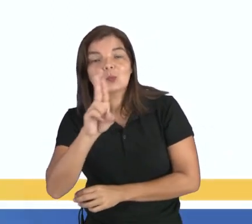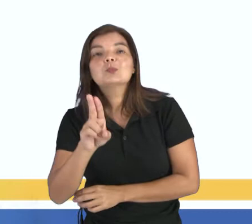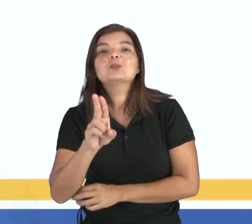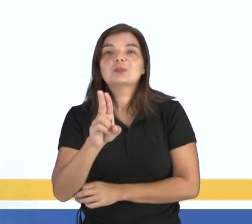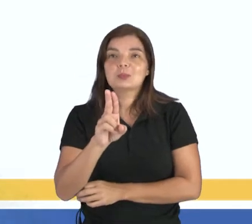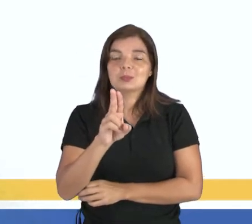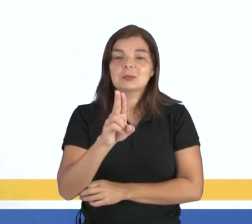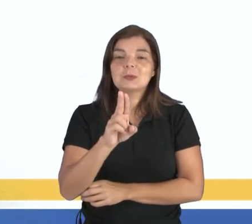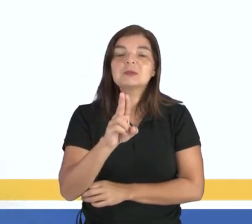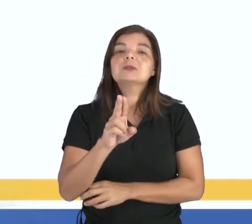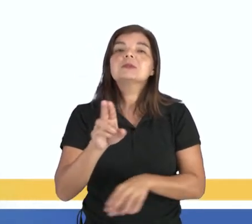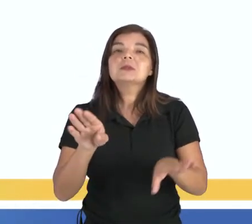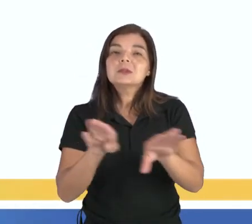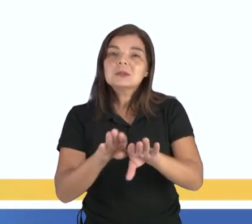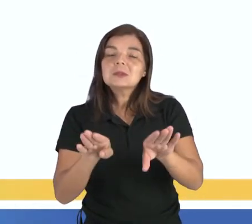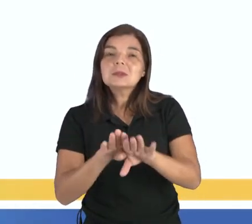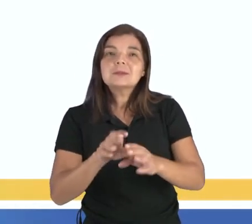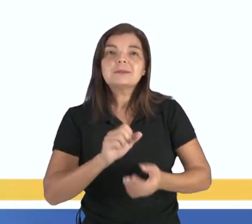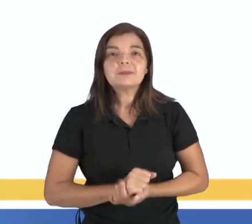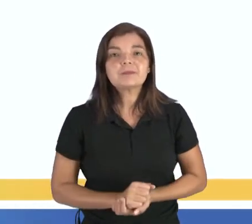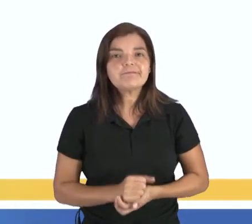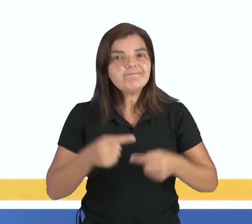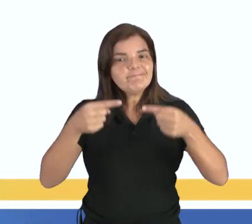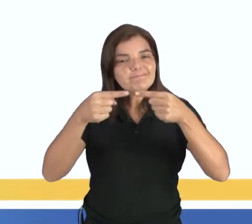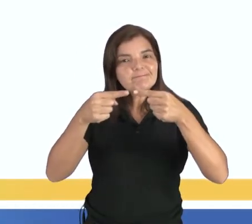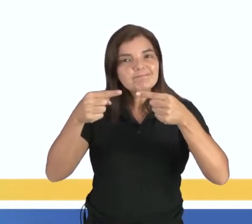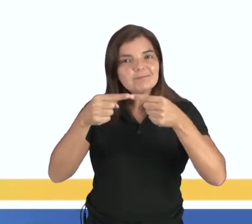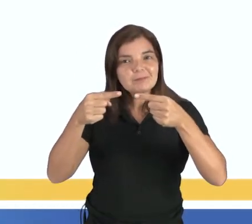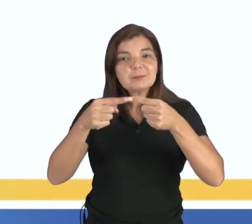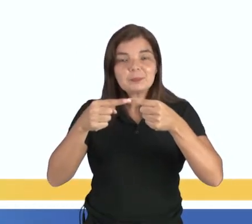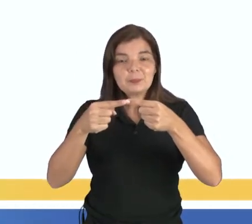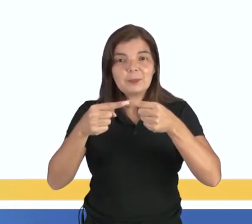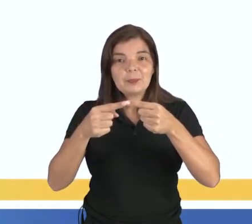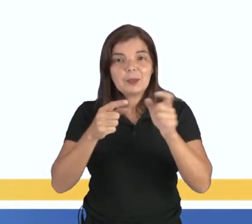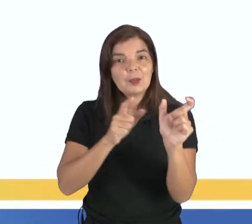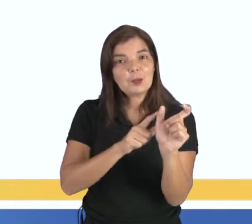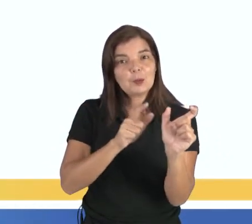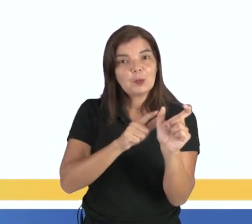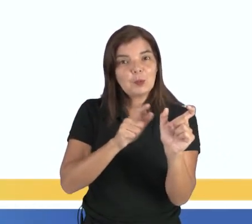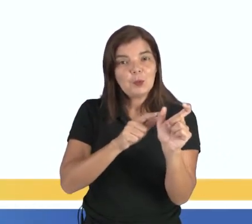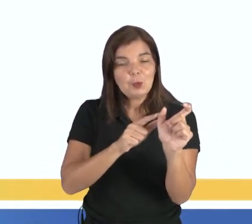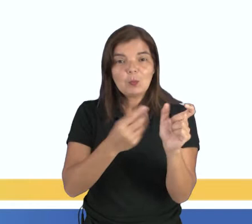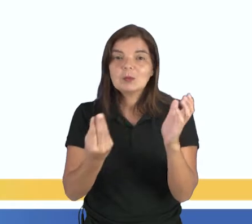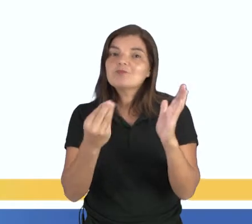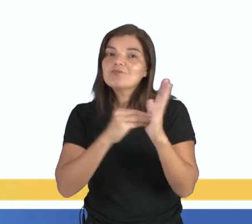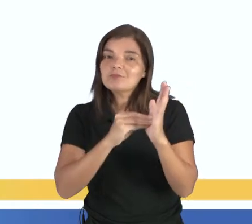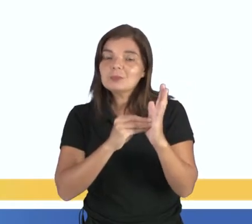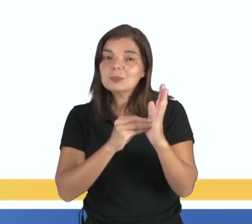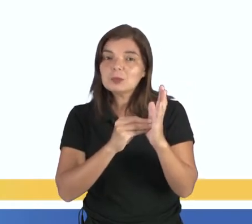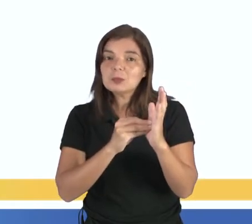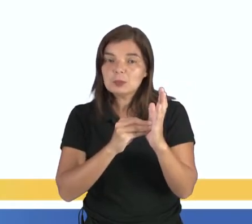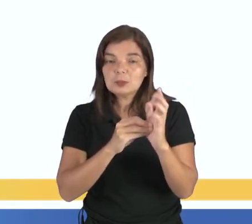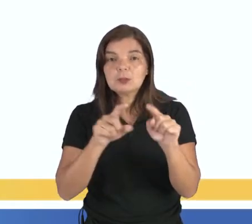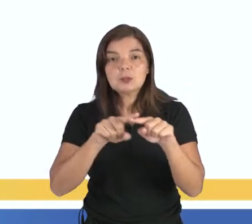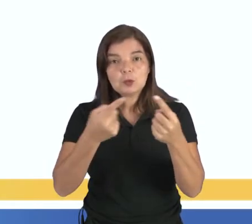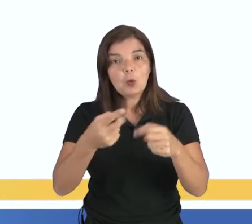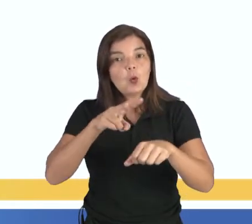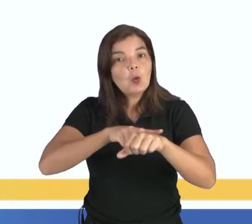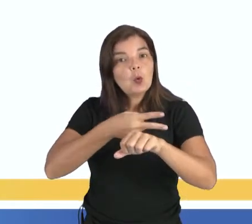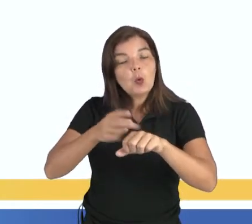né, vai concordar com o elemento que o sujeito coloca. Então, doces ou